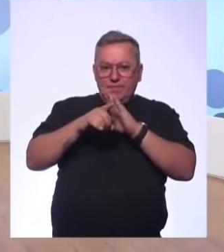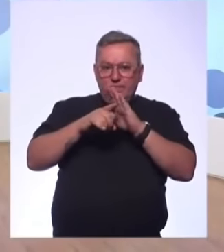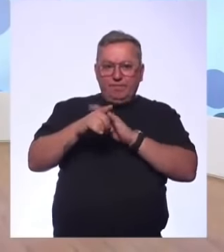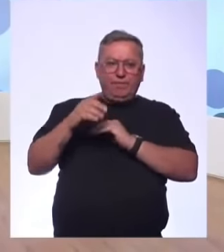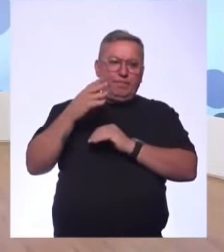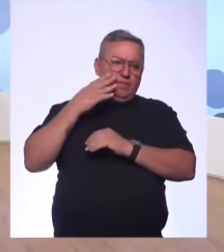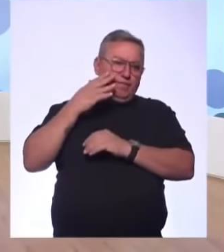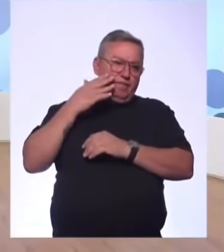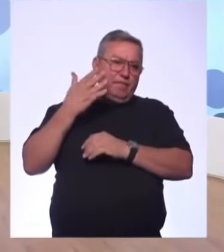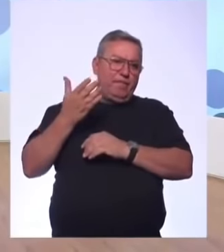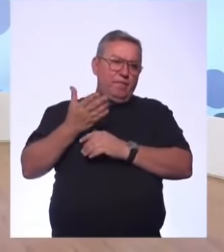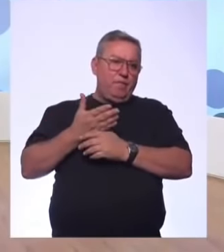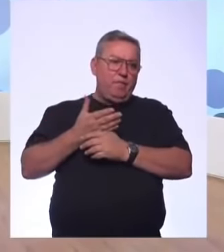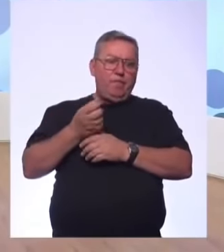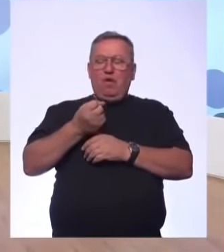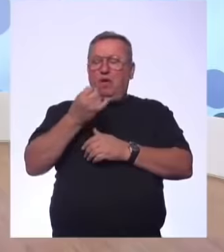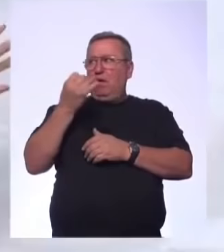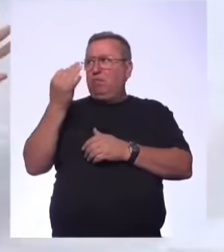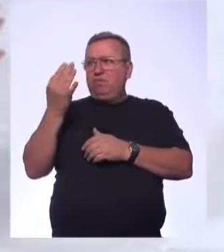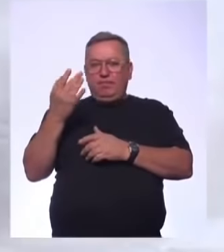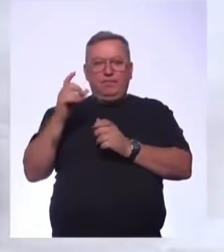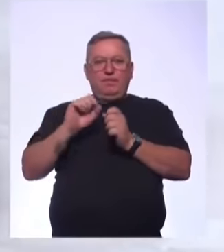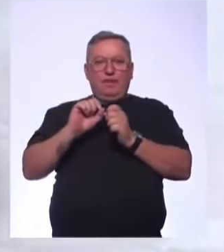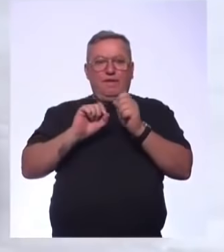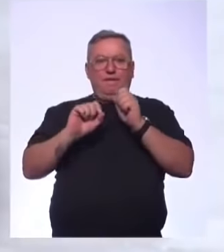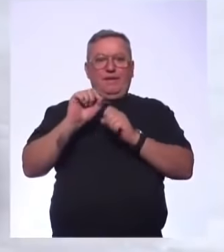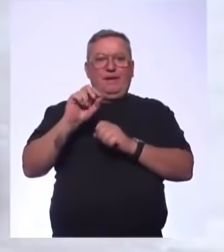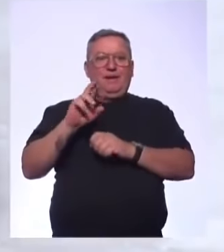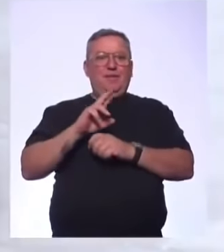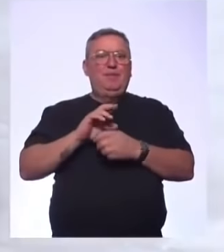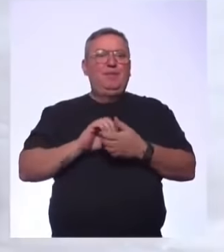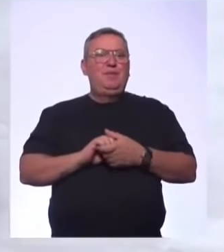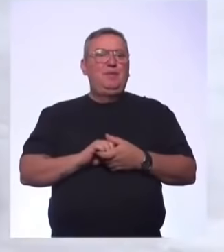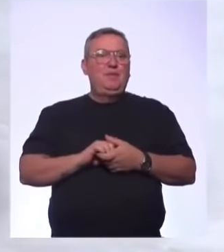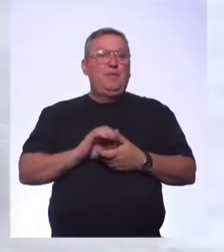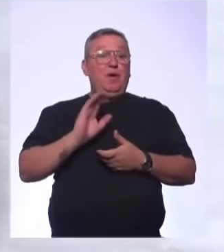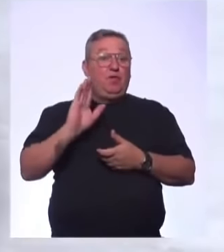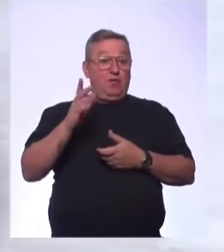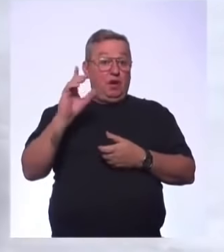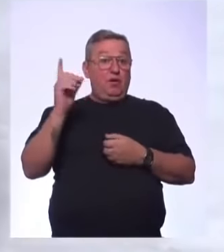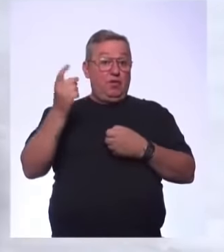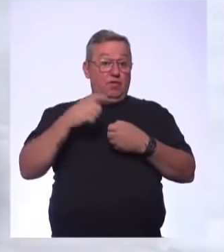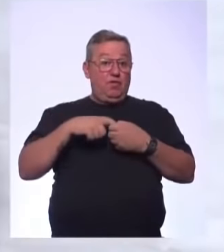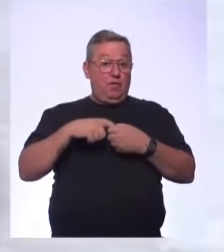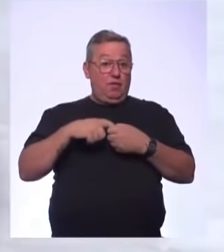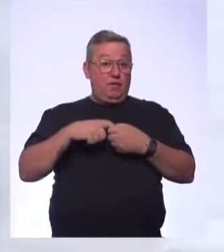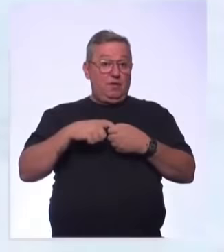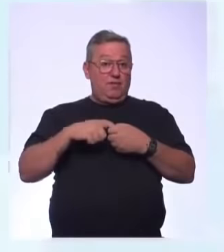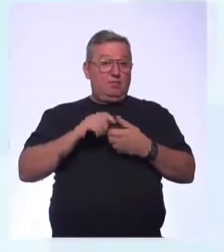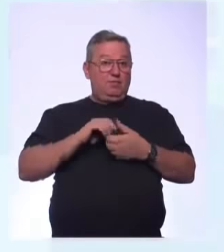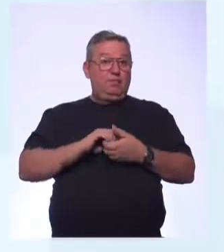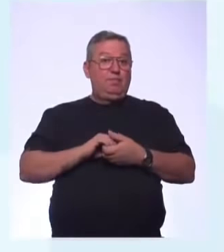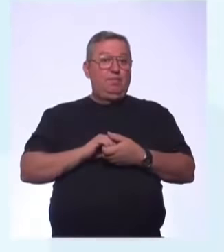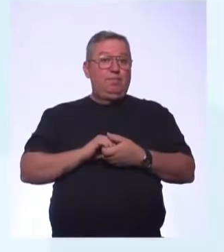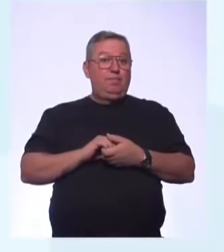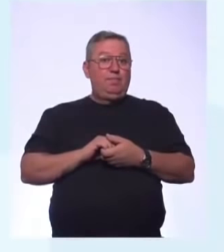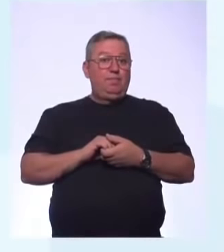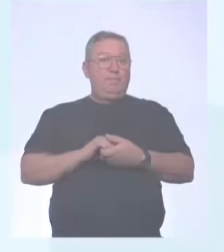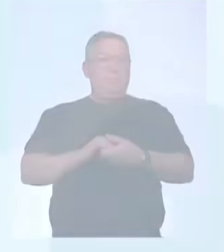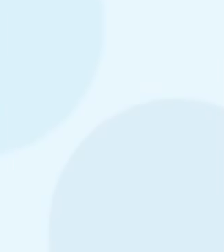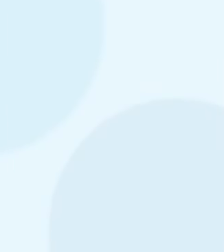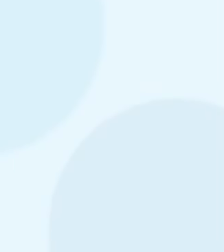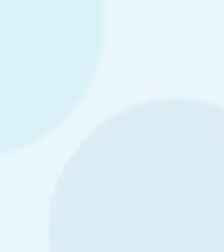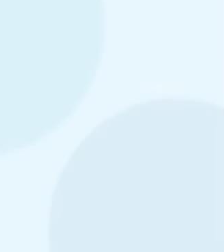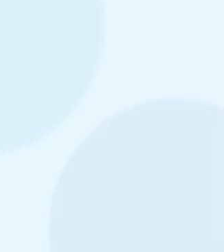já até perdi as contas de quantas vezes nós respondemos ela, tá? Então, daqui a pouco nós nos vemos. See you later.